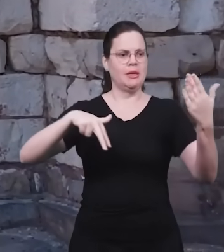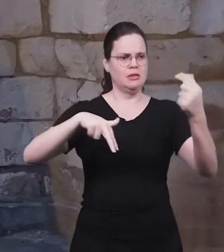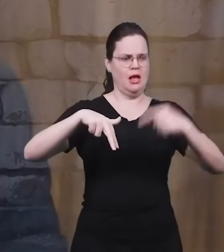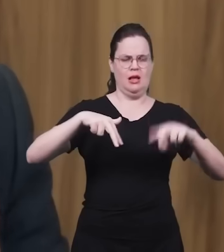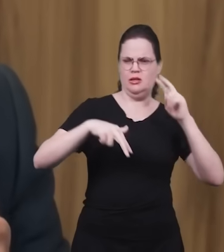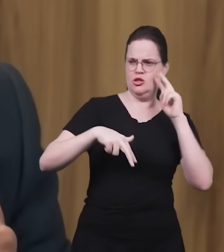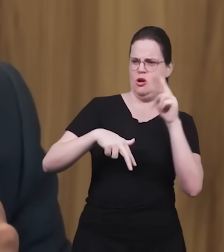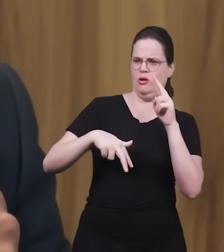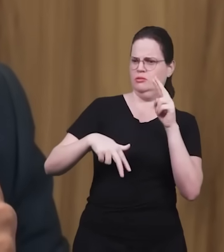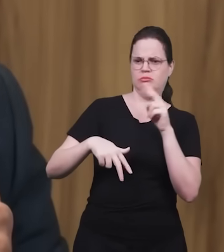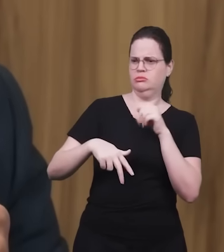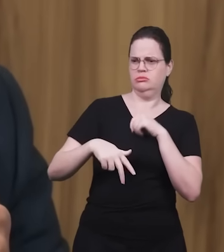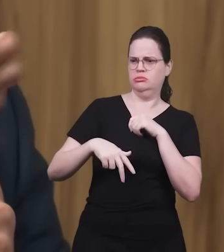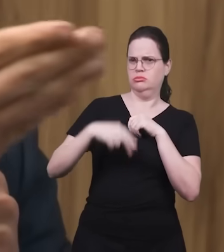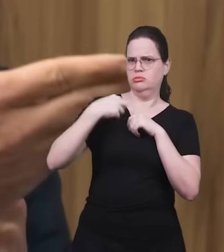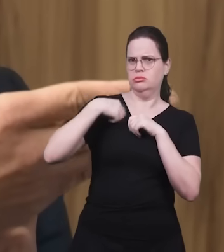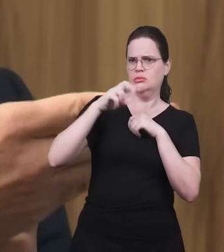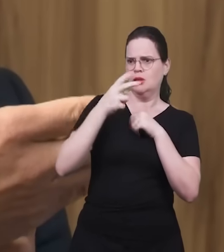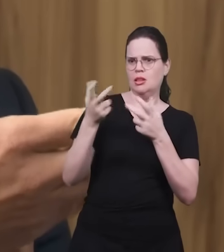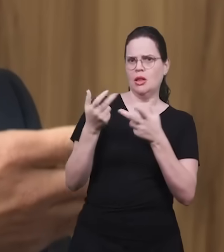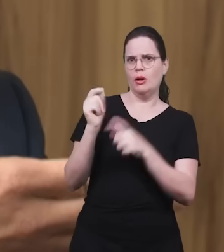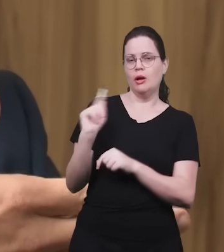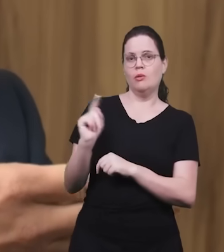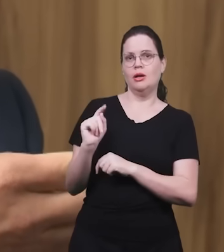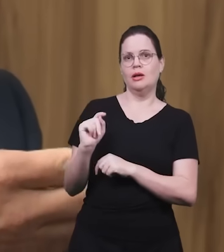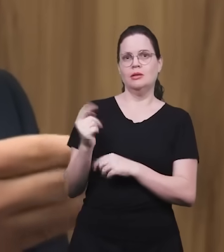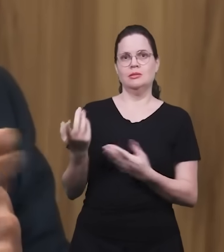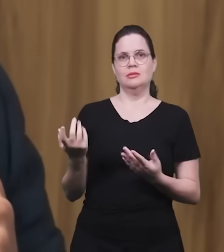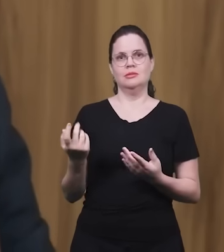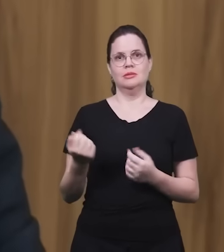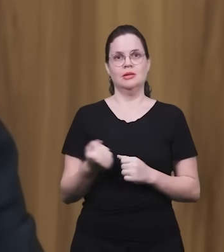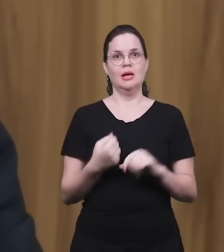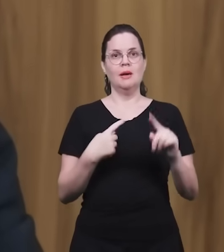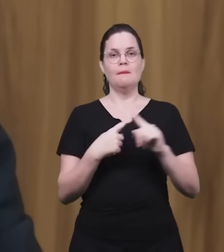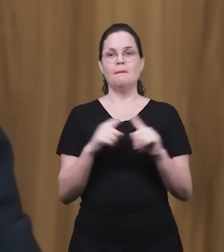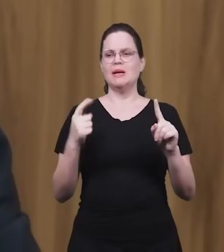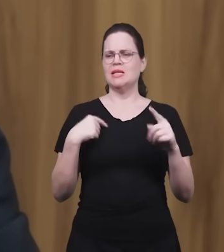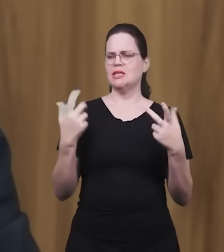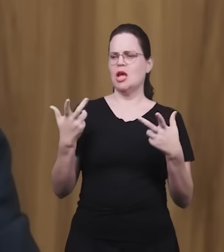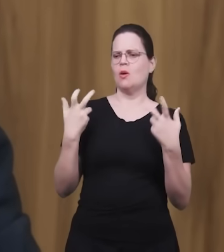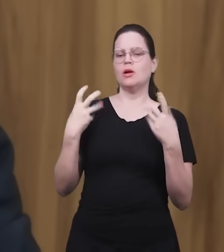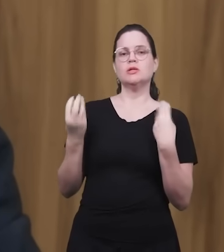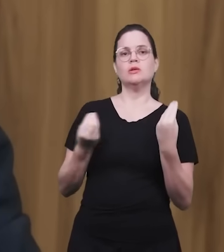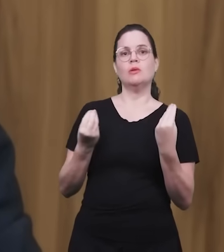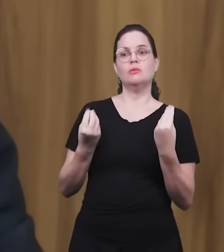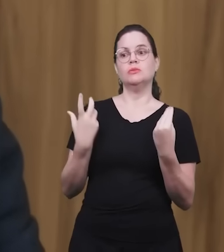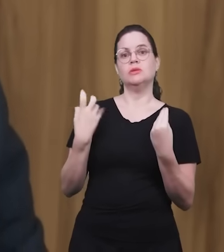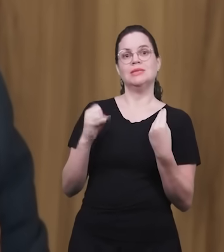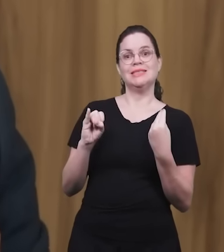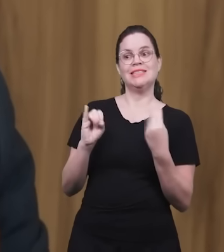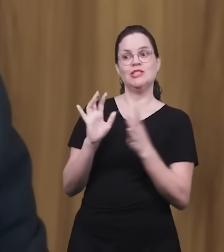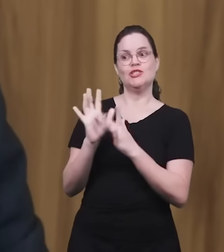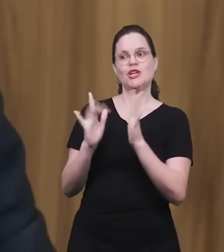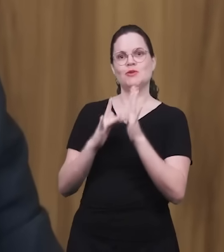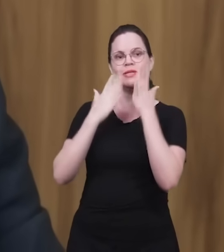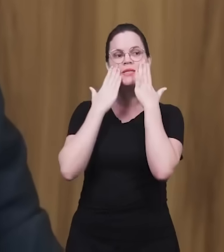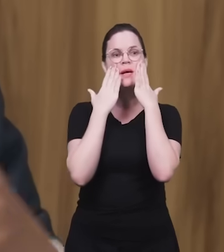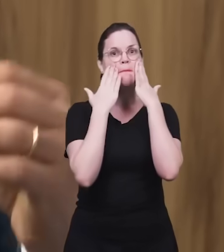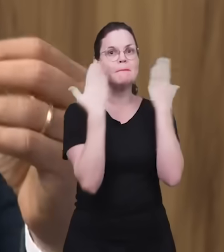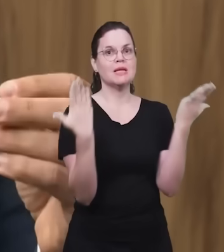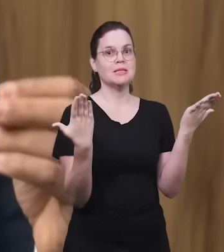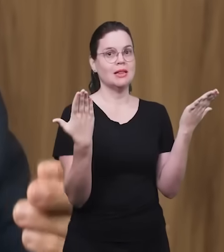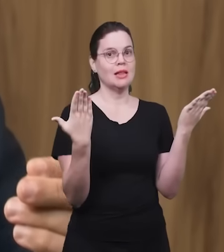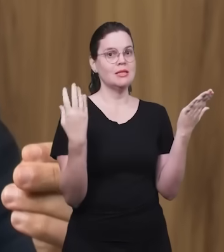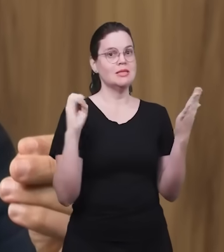Jesus pela memória deles. Eles estavam com Jesus naquela semana, mas eles só reconhecem Jesus quando Jesus se revela. Então,